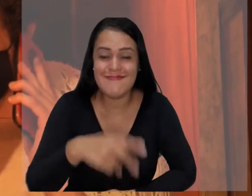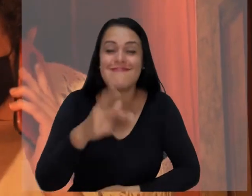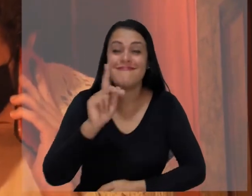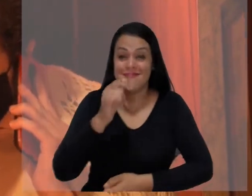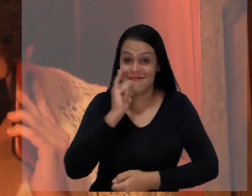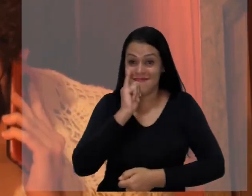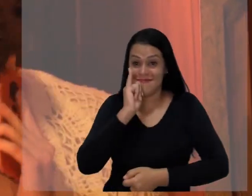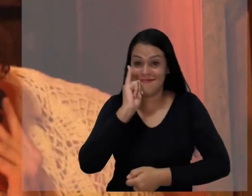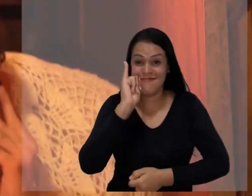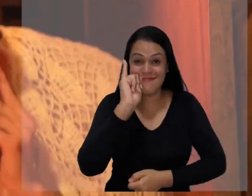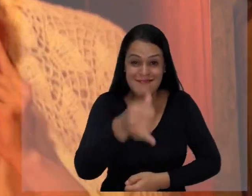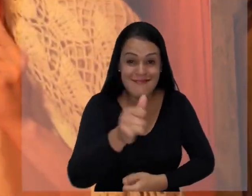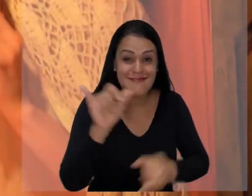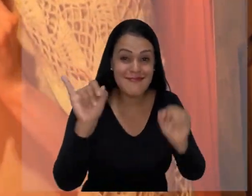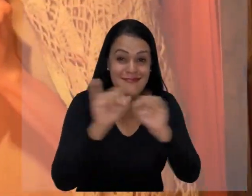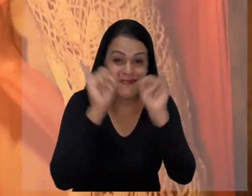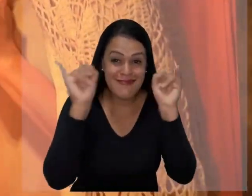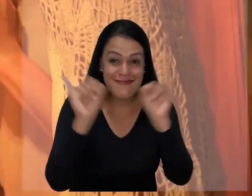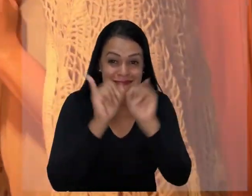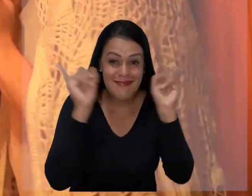Já te contei?